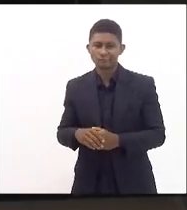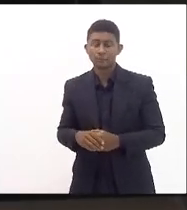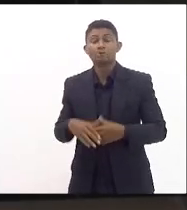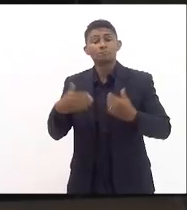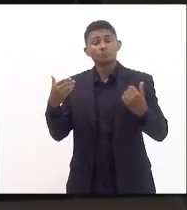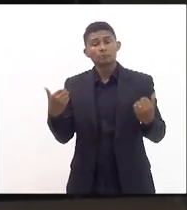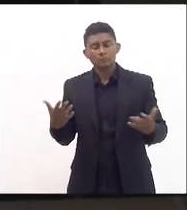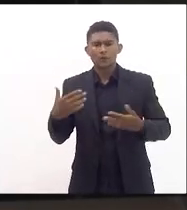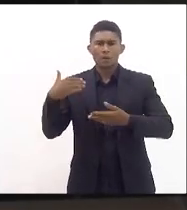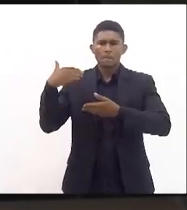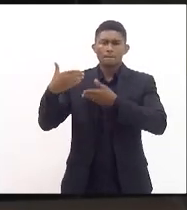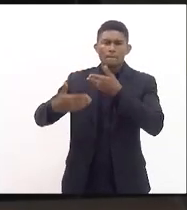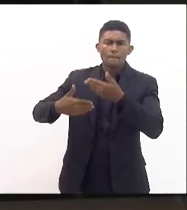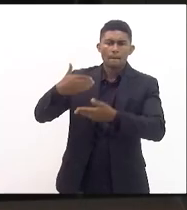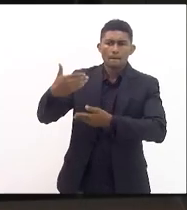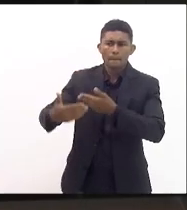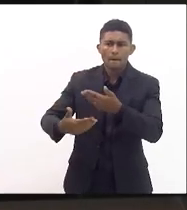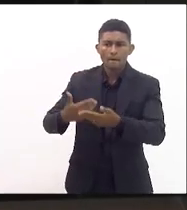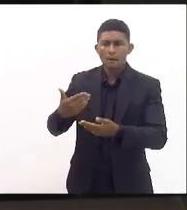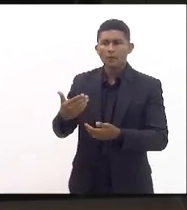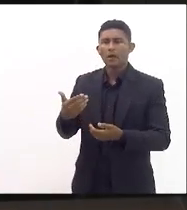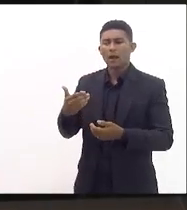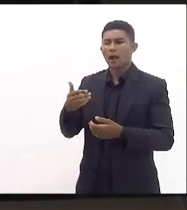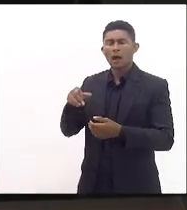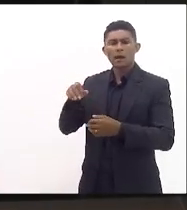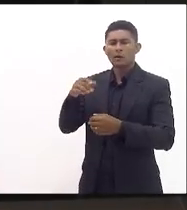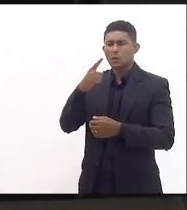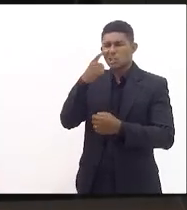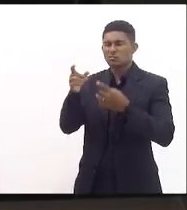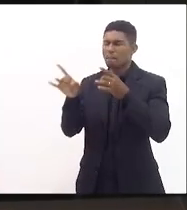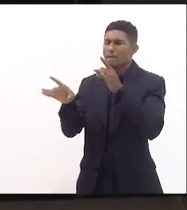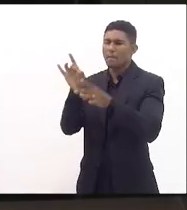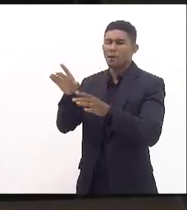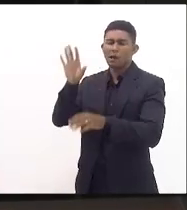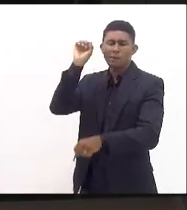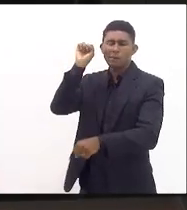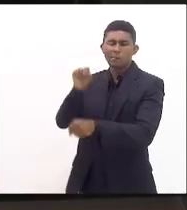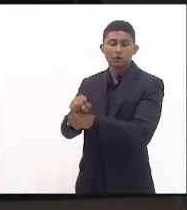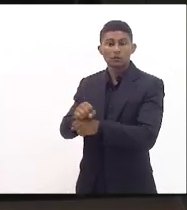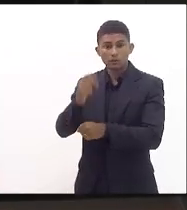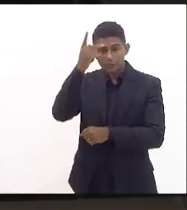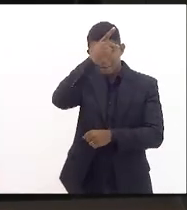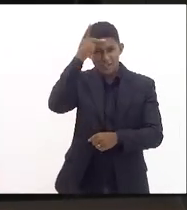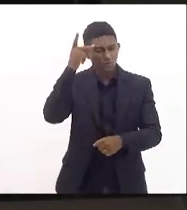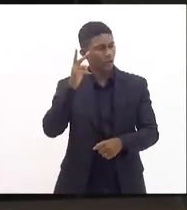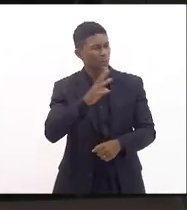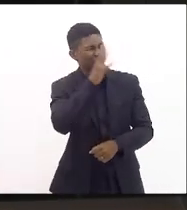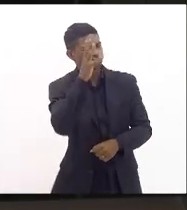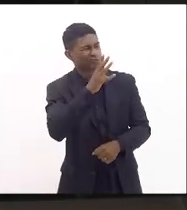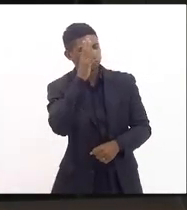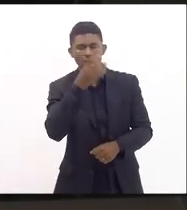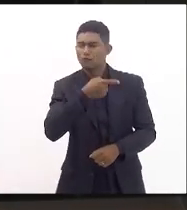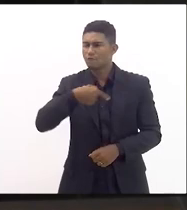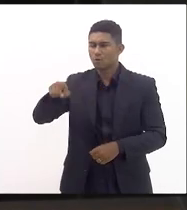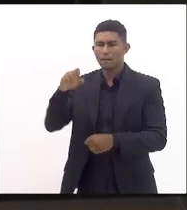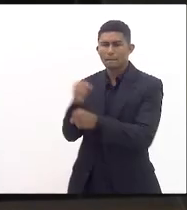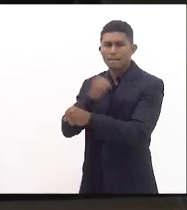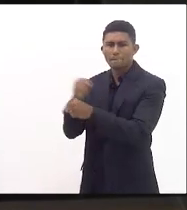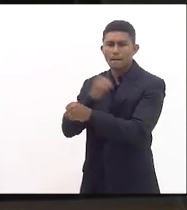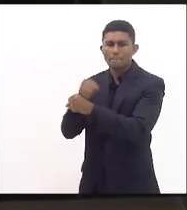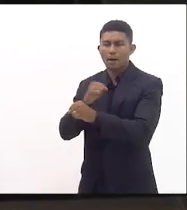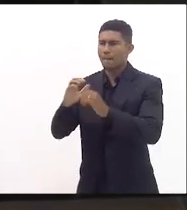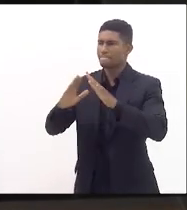permitiu, então, a ocupação do local por moradias de natureza irregular em local de elevado